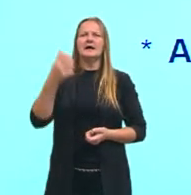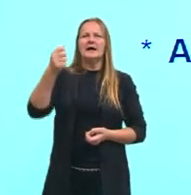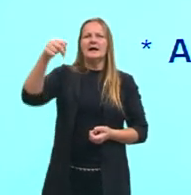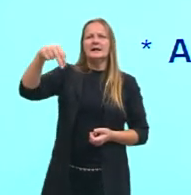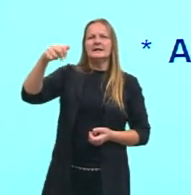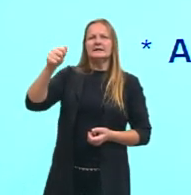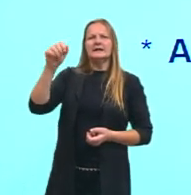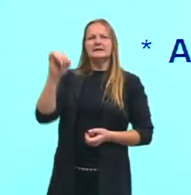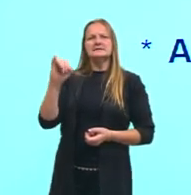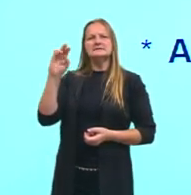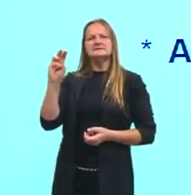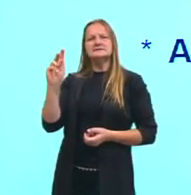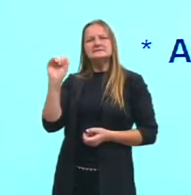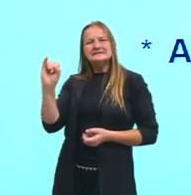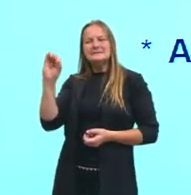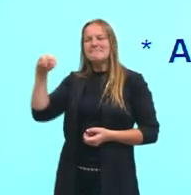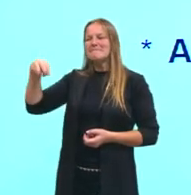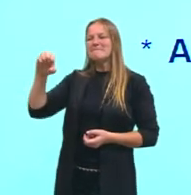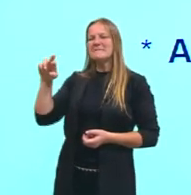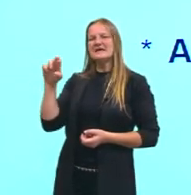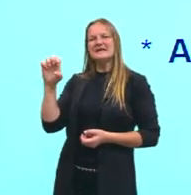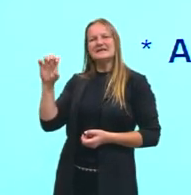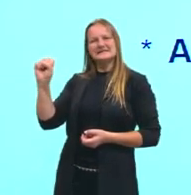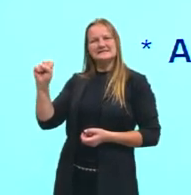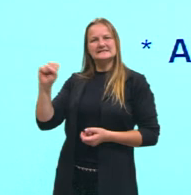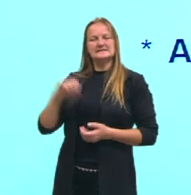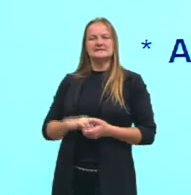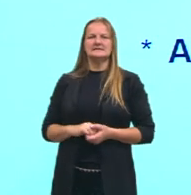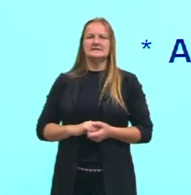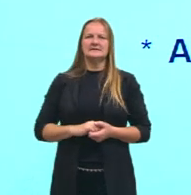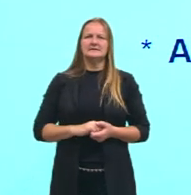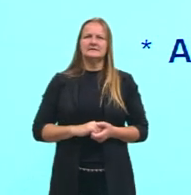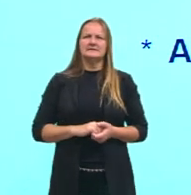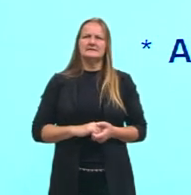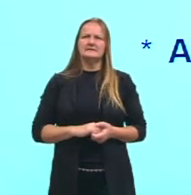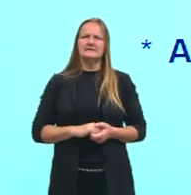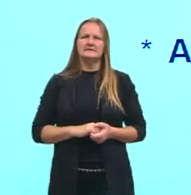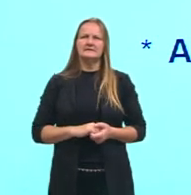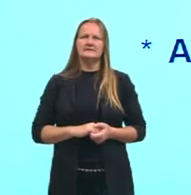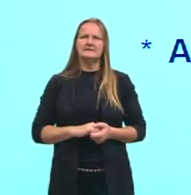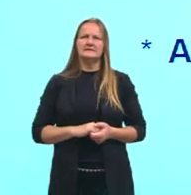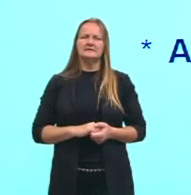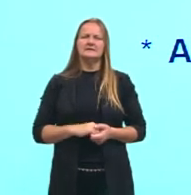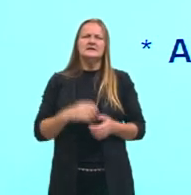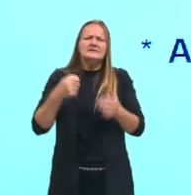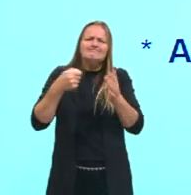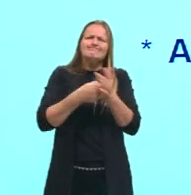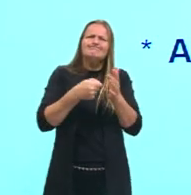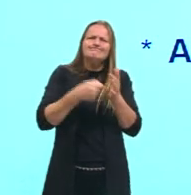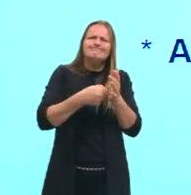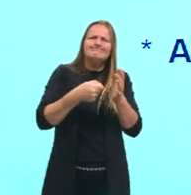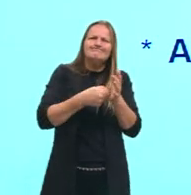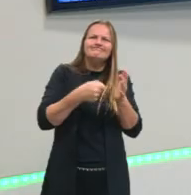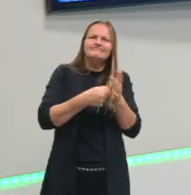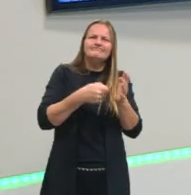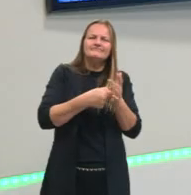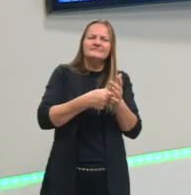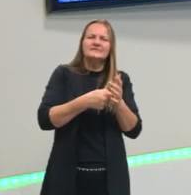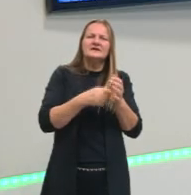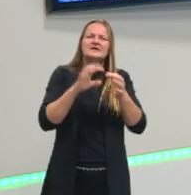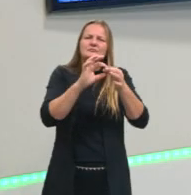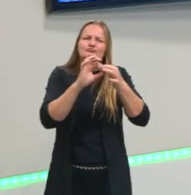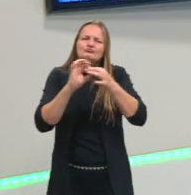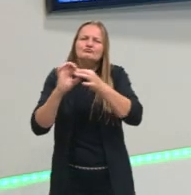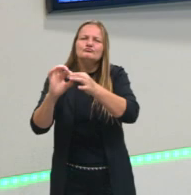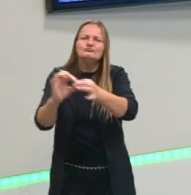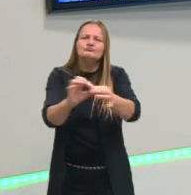O anaximenes ele define então que é lá o Onix ele tenta né Ele tentou conciliar um